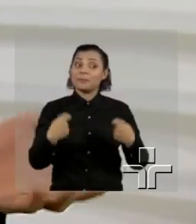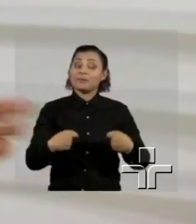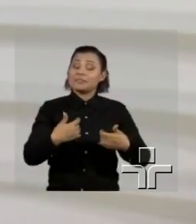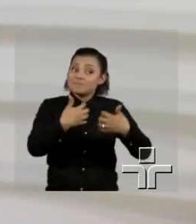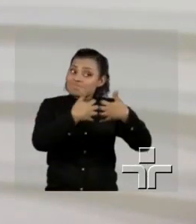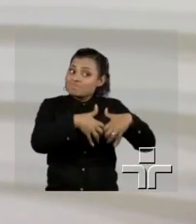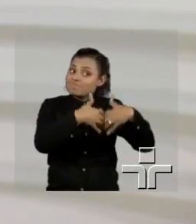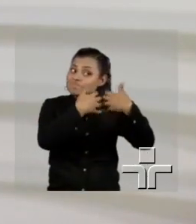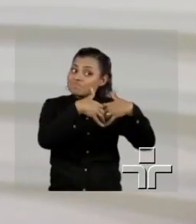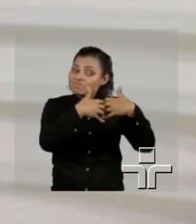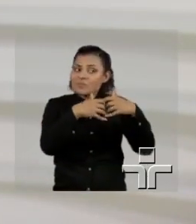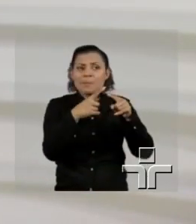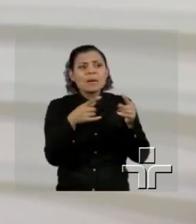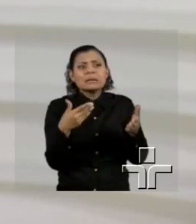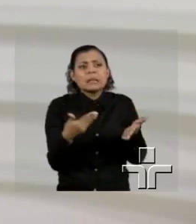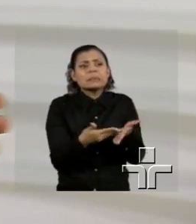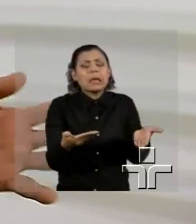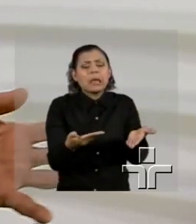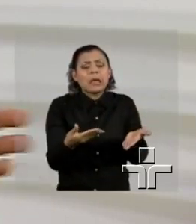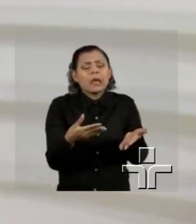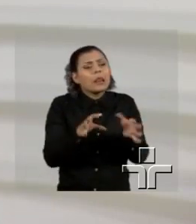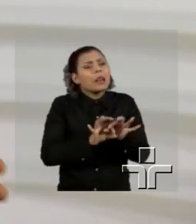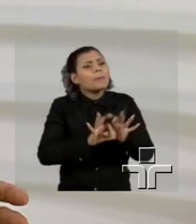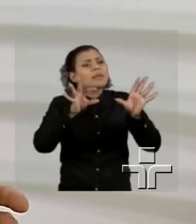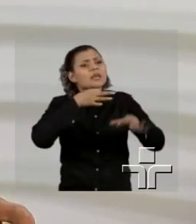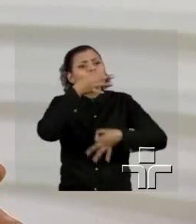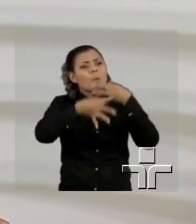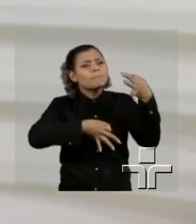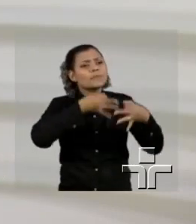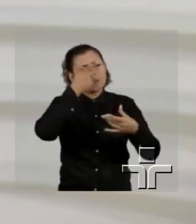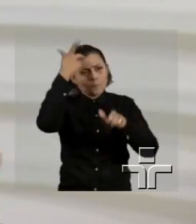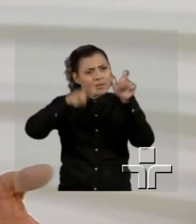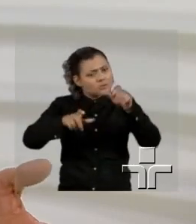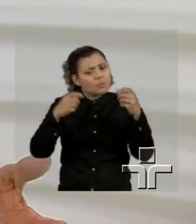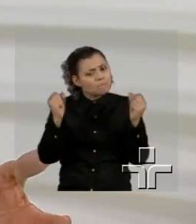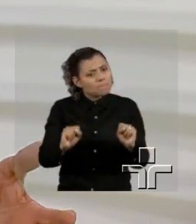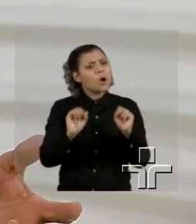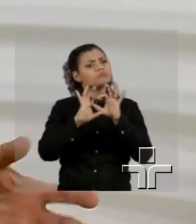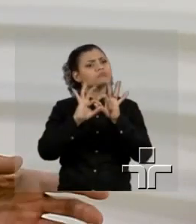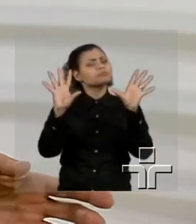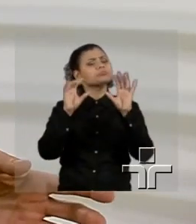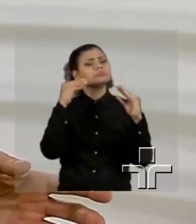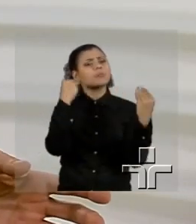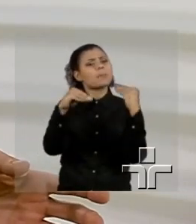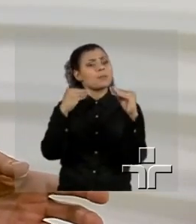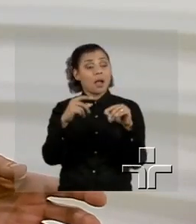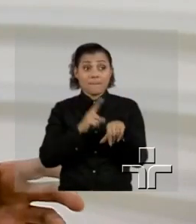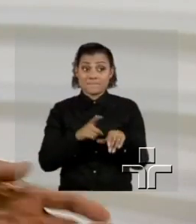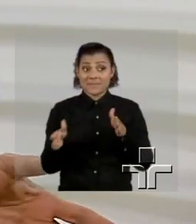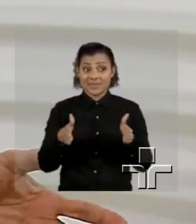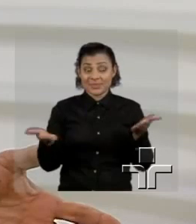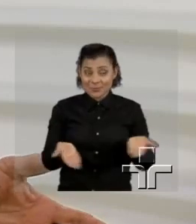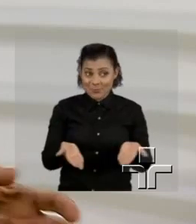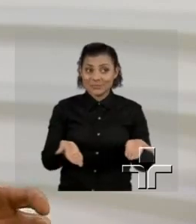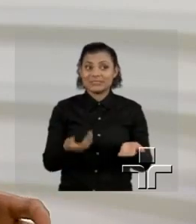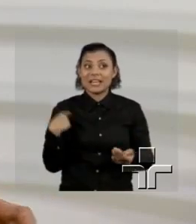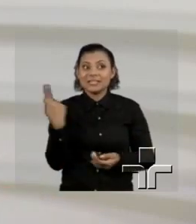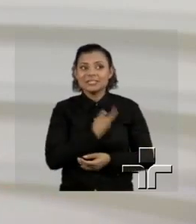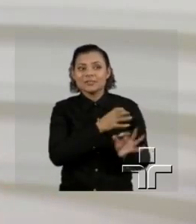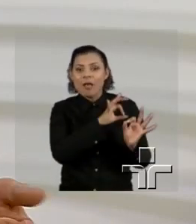5ª Divisão do Exército, 3ª Brigada de Cavalaria, se manifestando pelo Twitter,